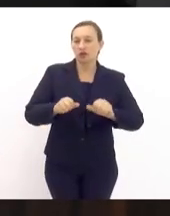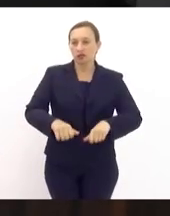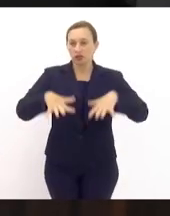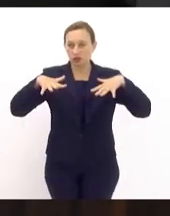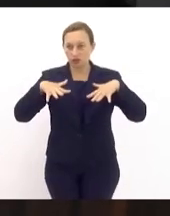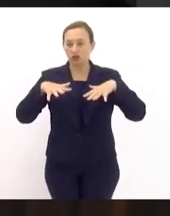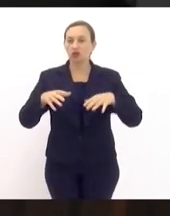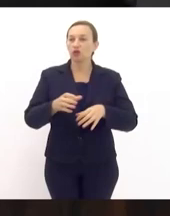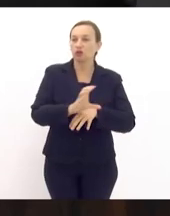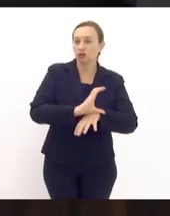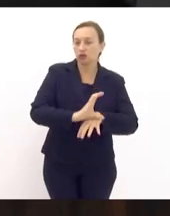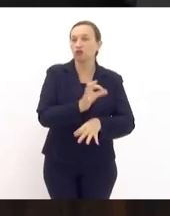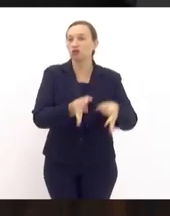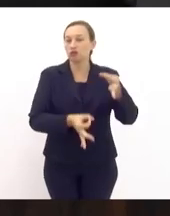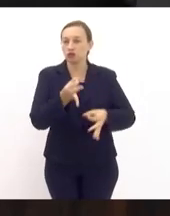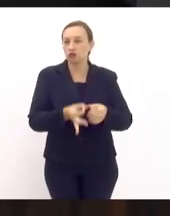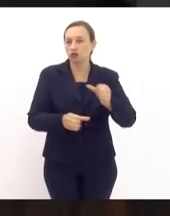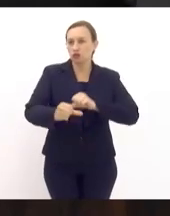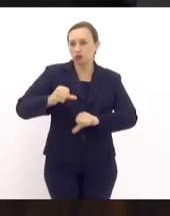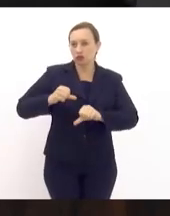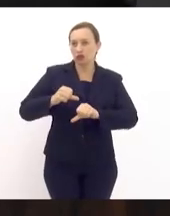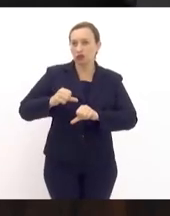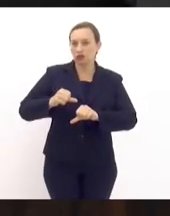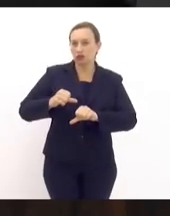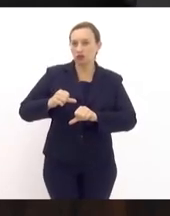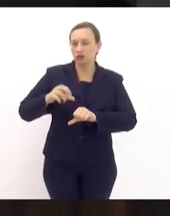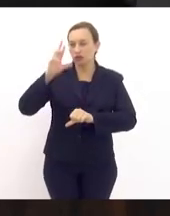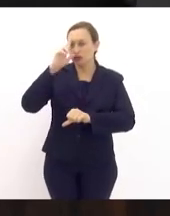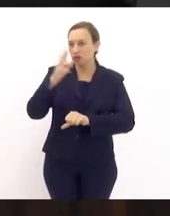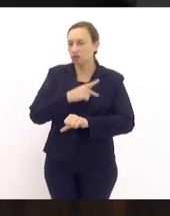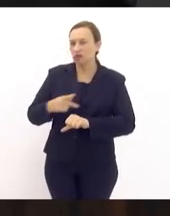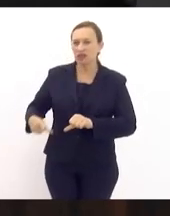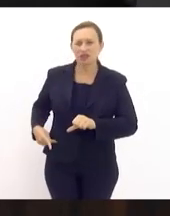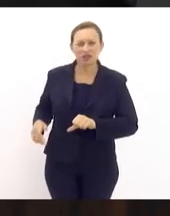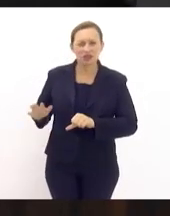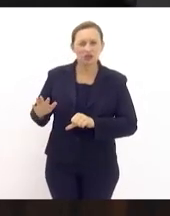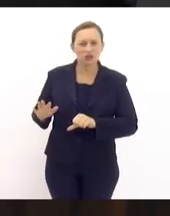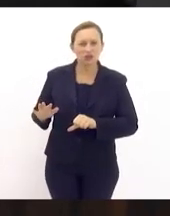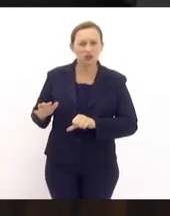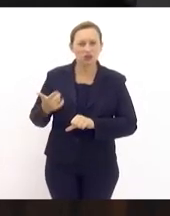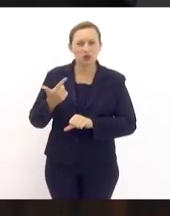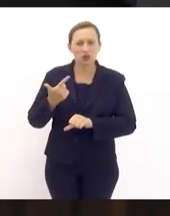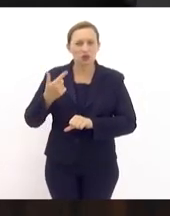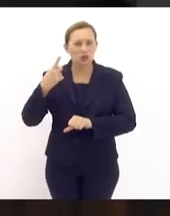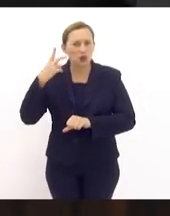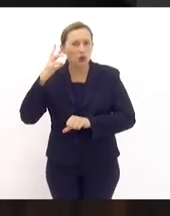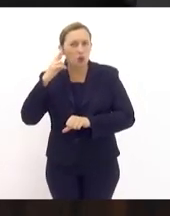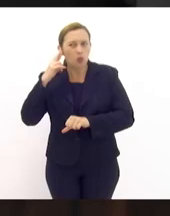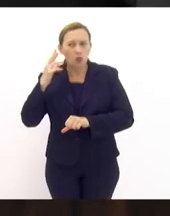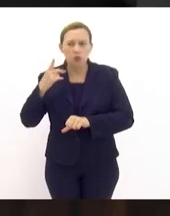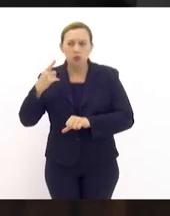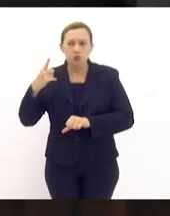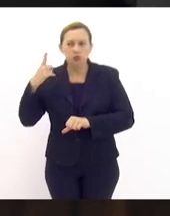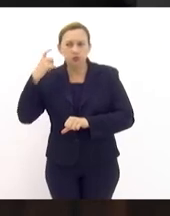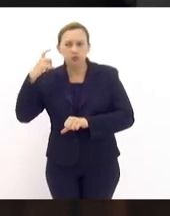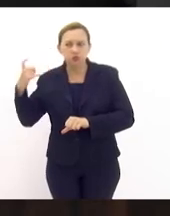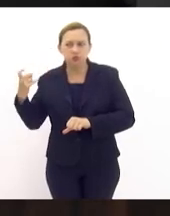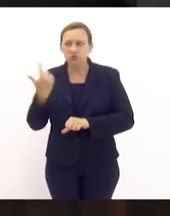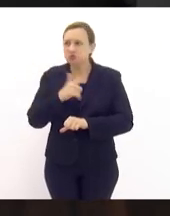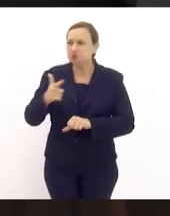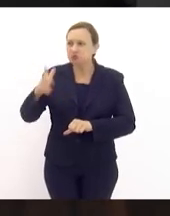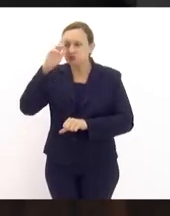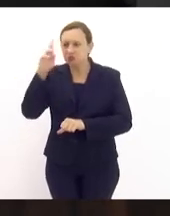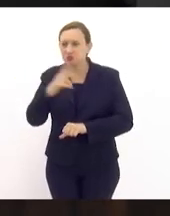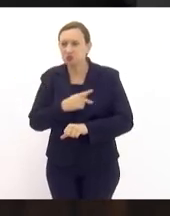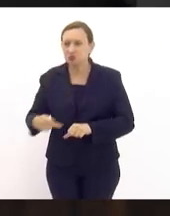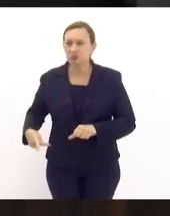de Constituição e Justiça, contrário. Presidente, de transporte. Nós estamos sem som, presidente. Na rebota, nós estamos sem som. Tem o